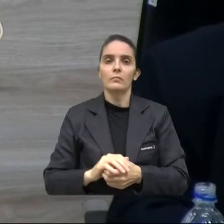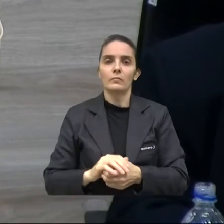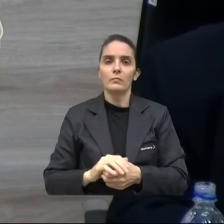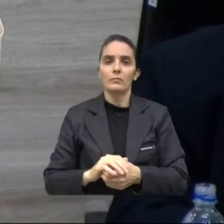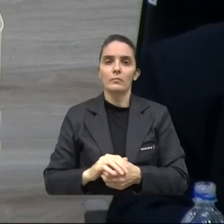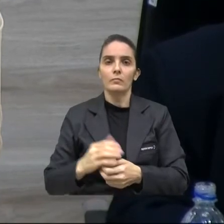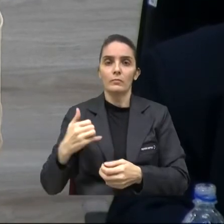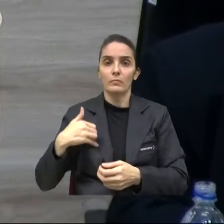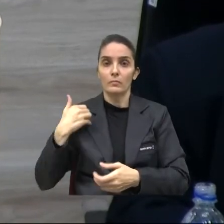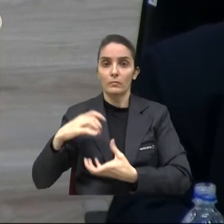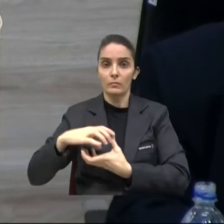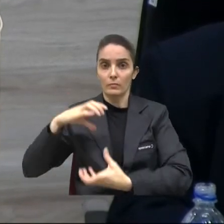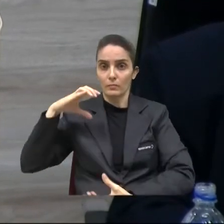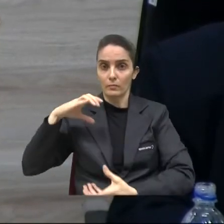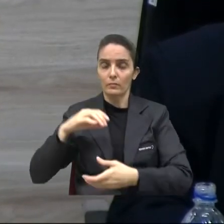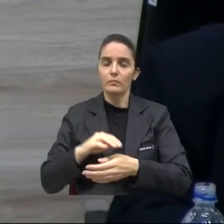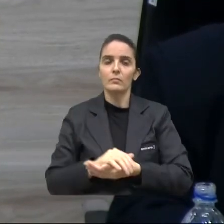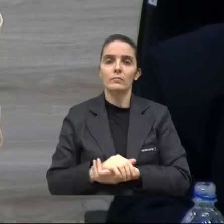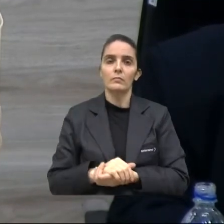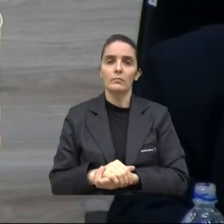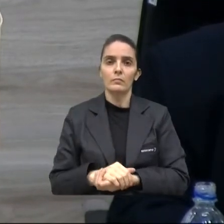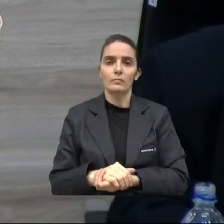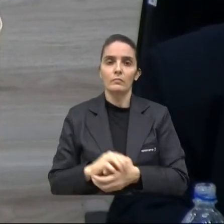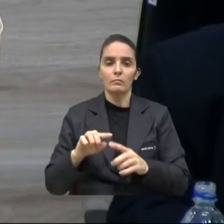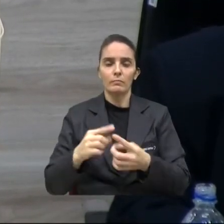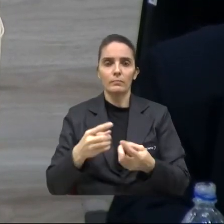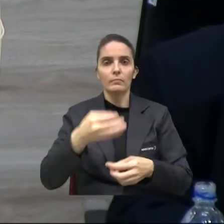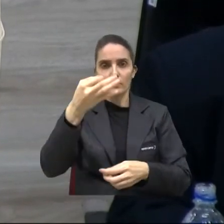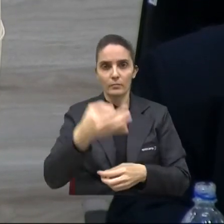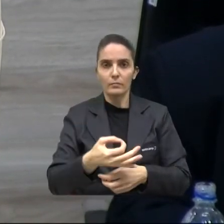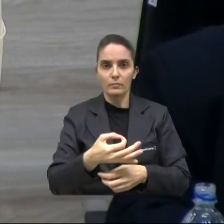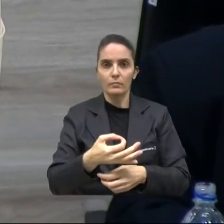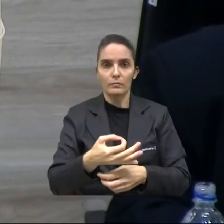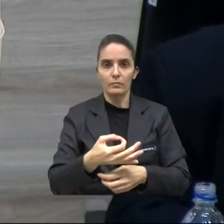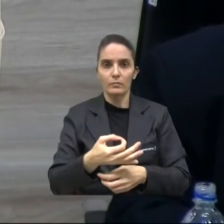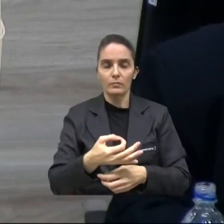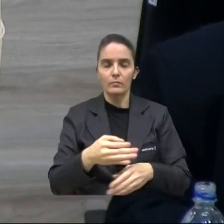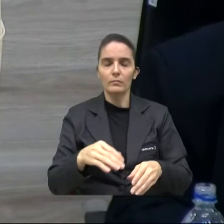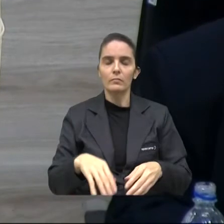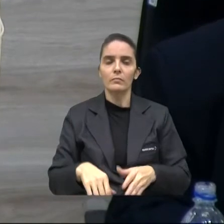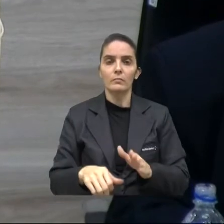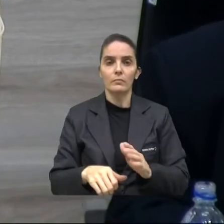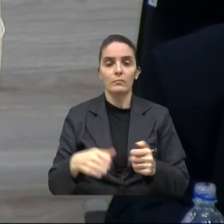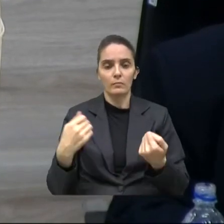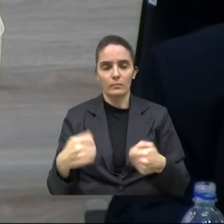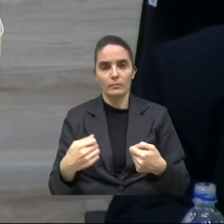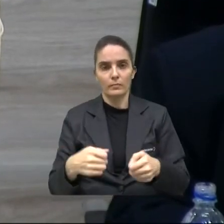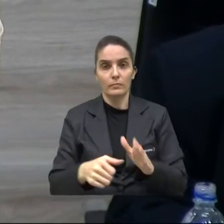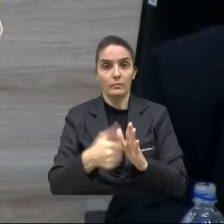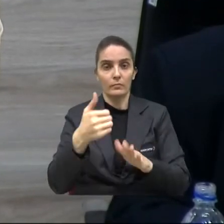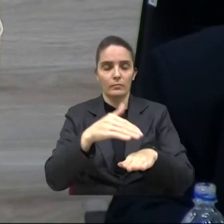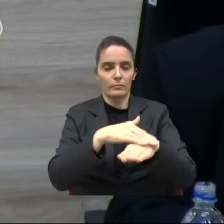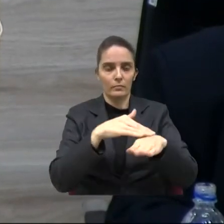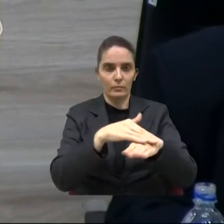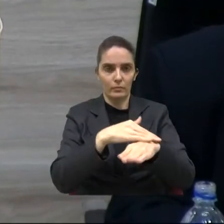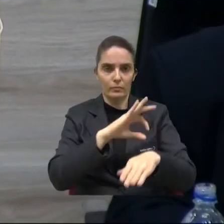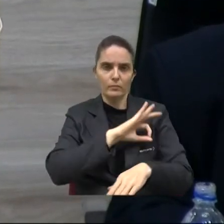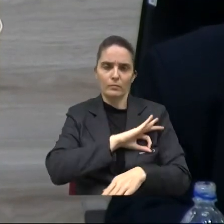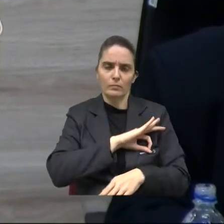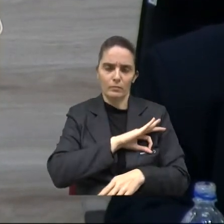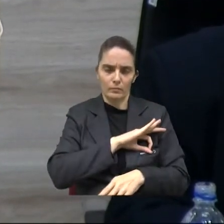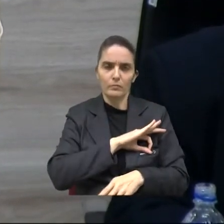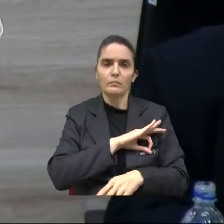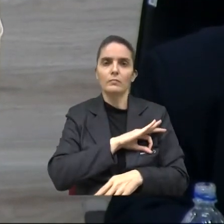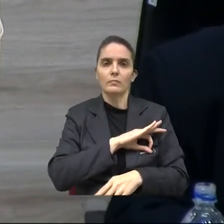nossos idosos, mas com certeza nós primamos pela conversa, né, e a polícia militar,